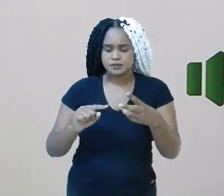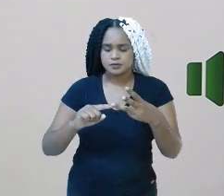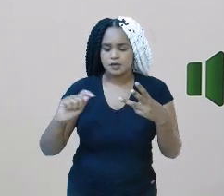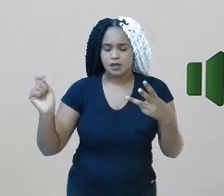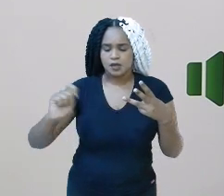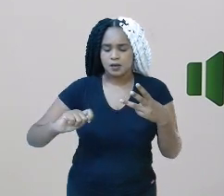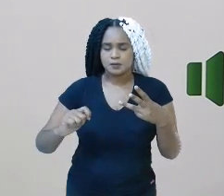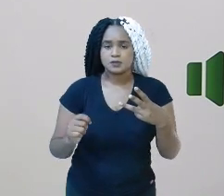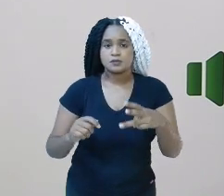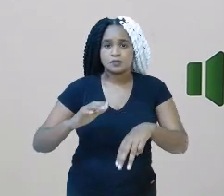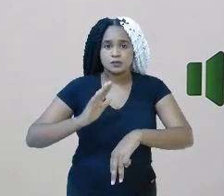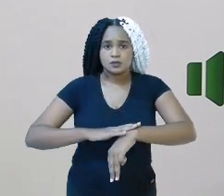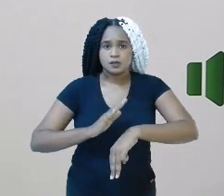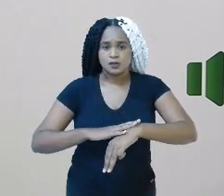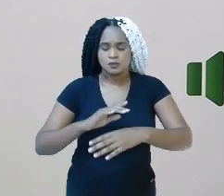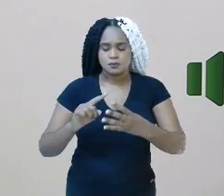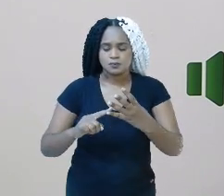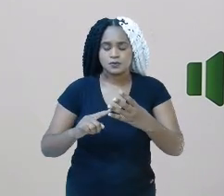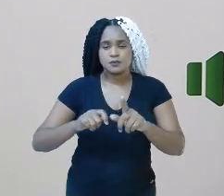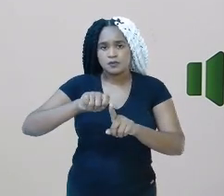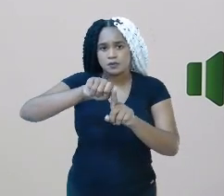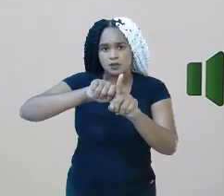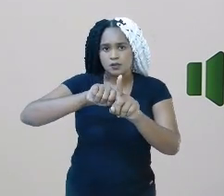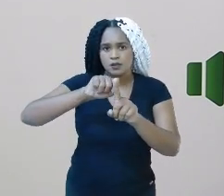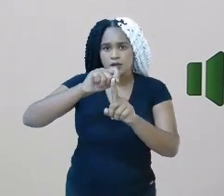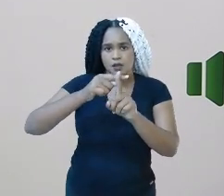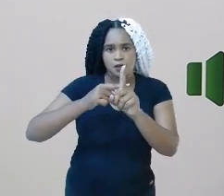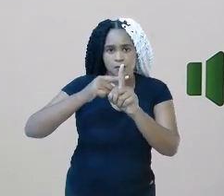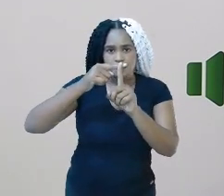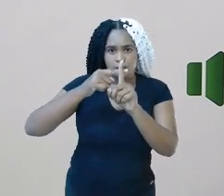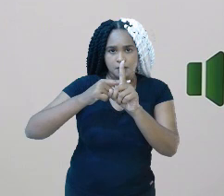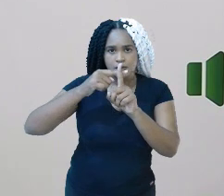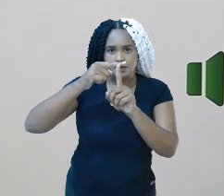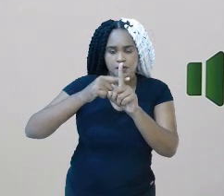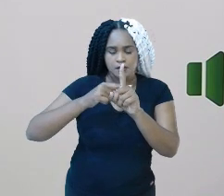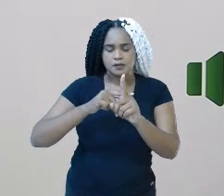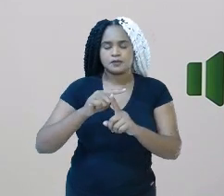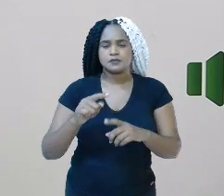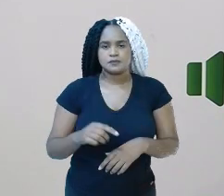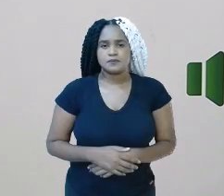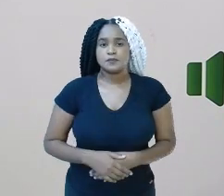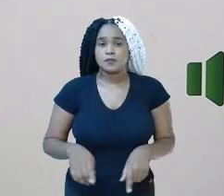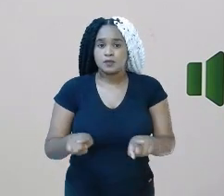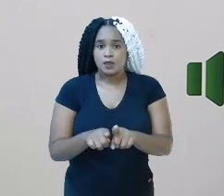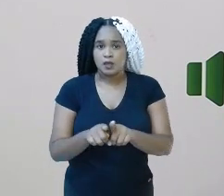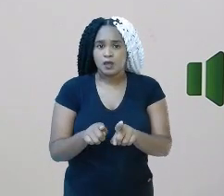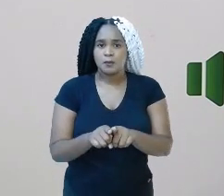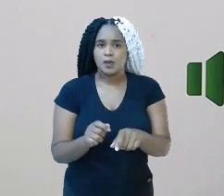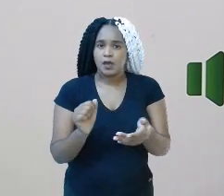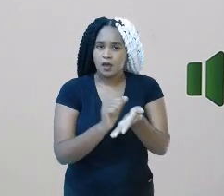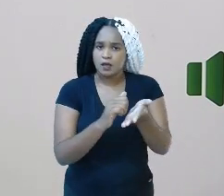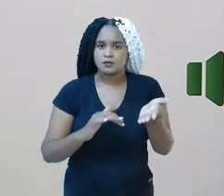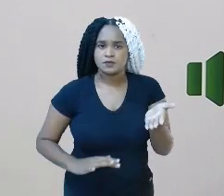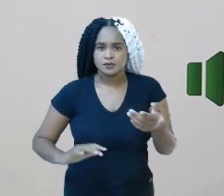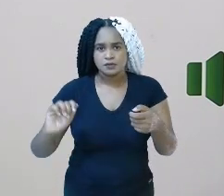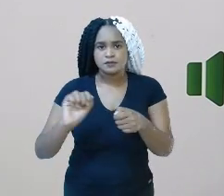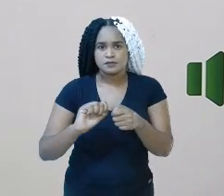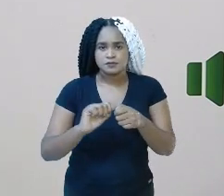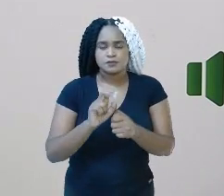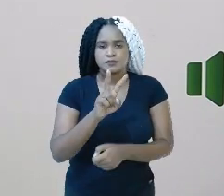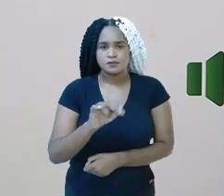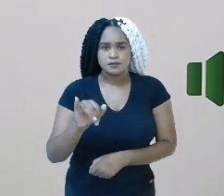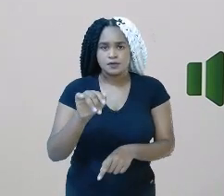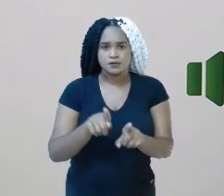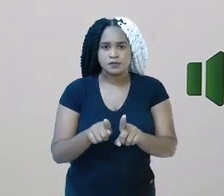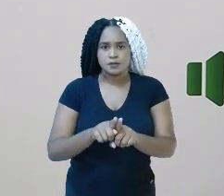capacidade, tempo e temperatura. Vamos fazer também os nossos exercícios e, por último, claro,